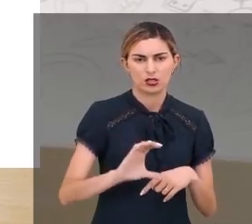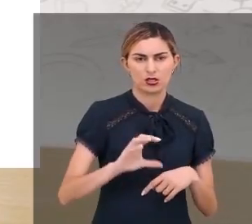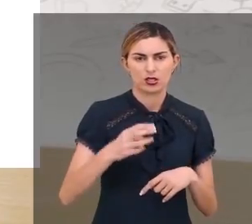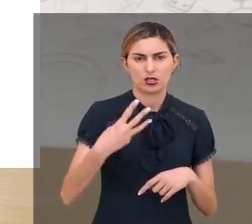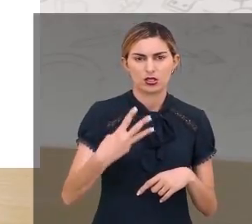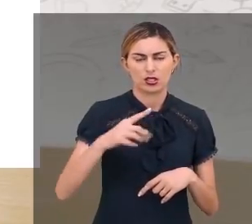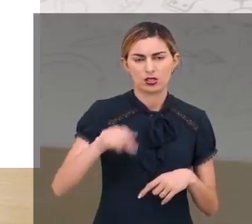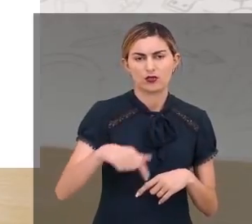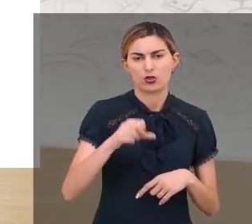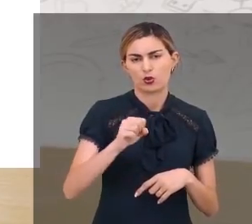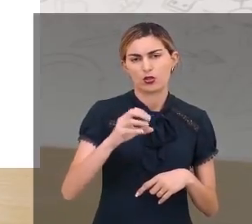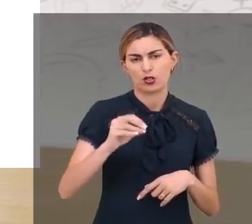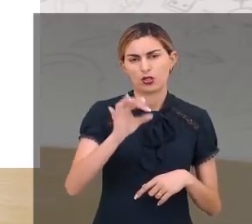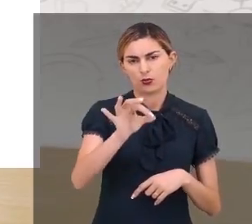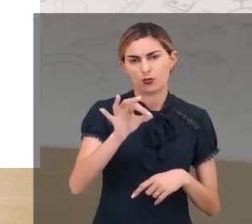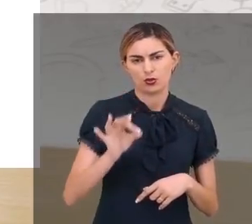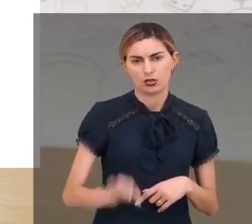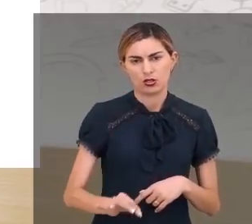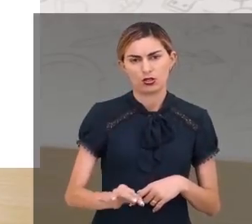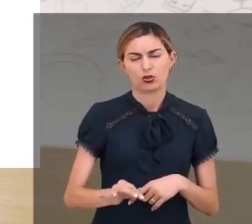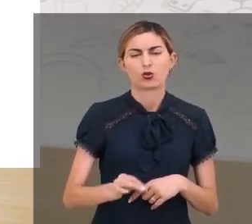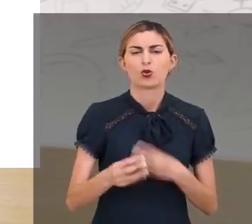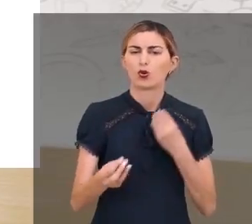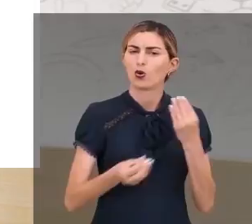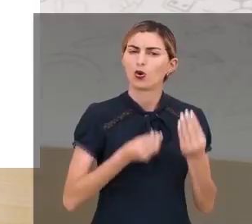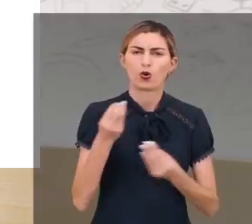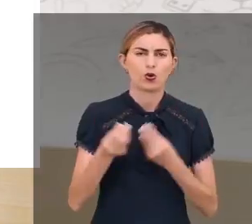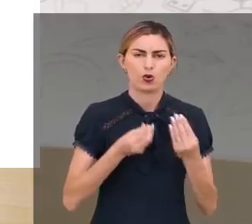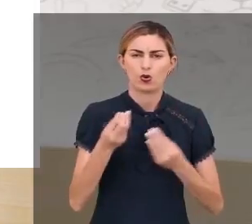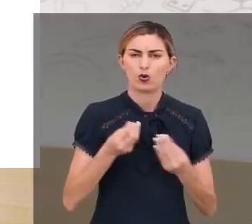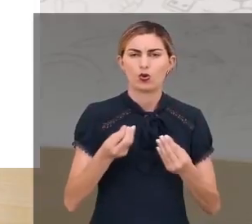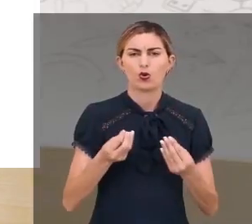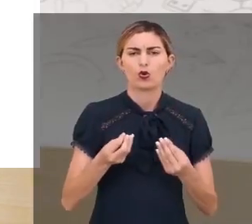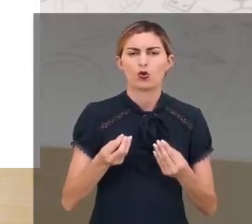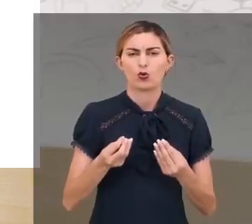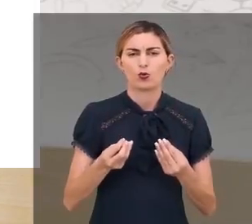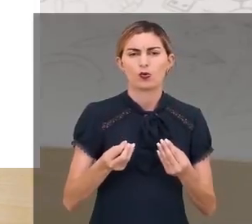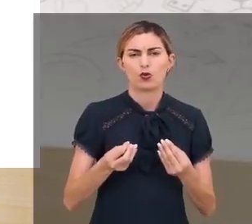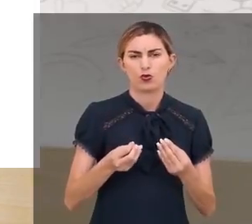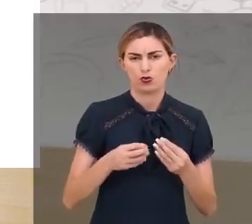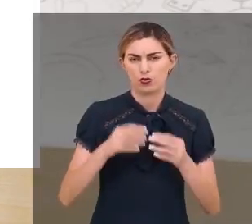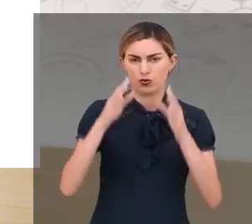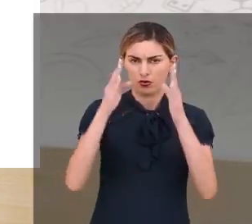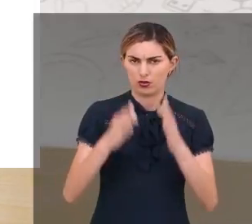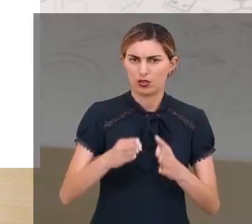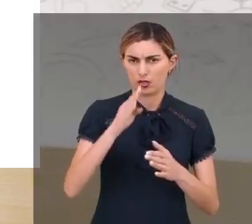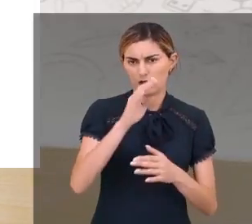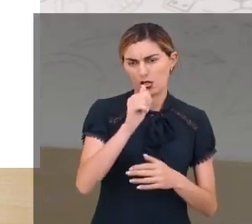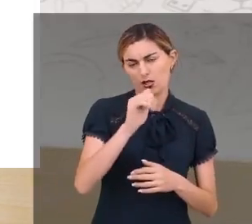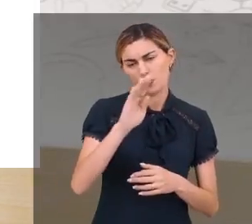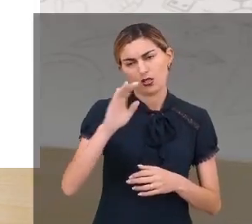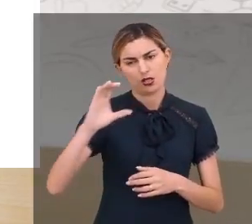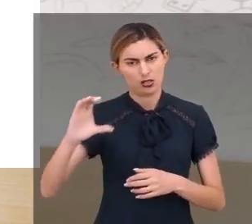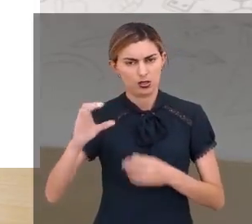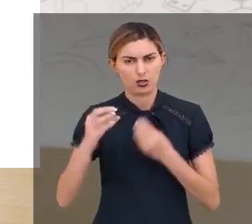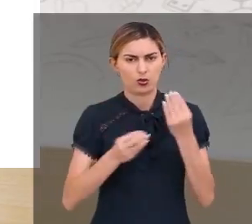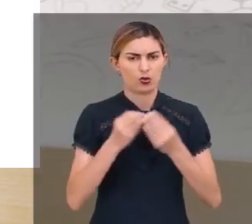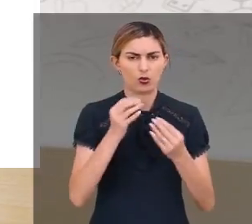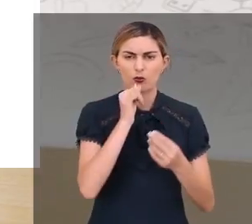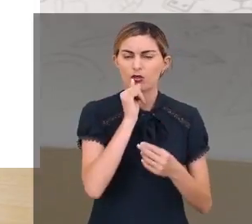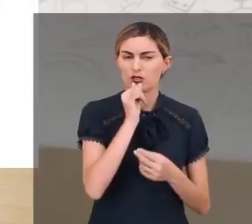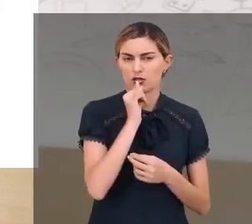curva C, com 3,80% de controle. E como é que ficaria o gráfico da curva ABC para este